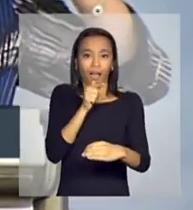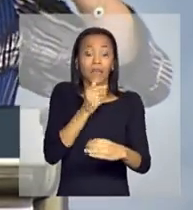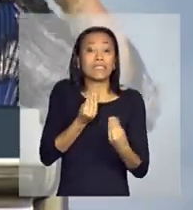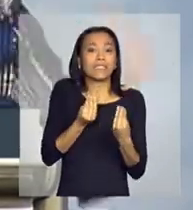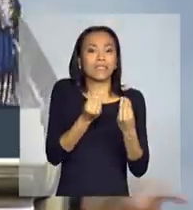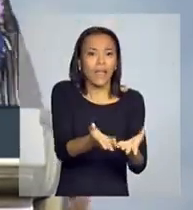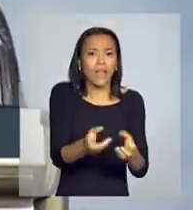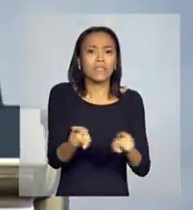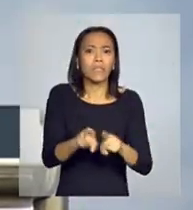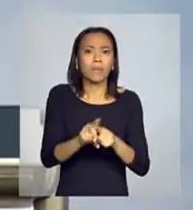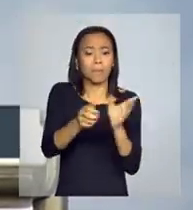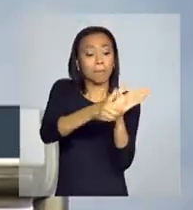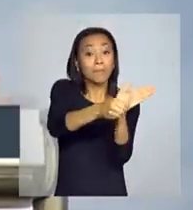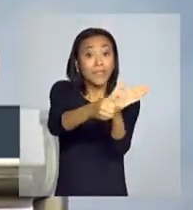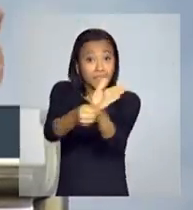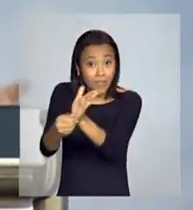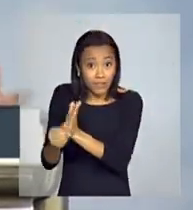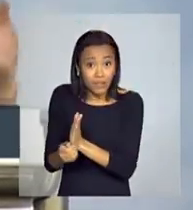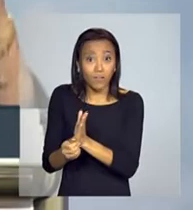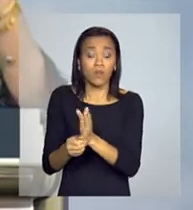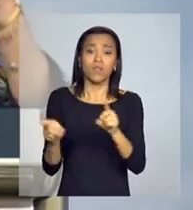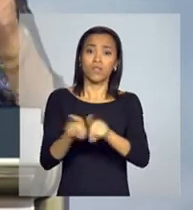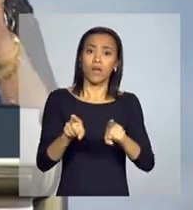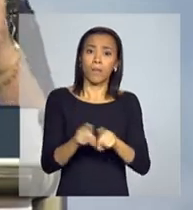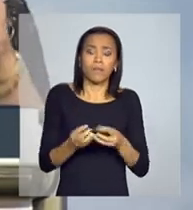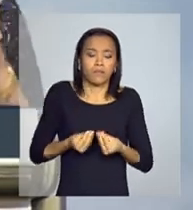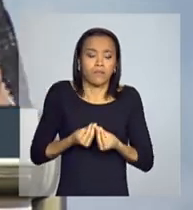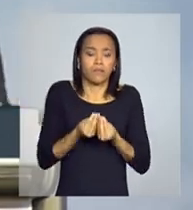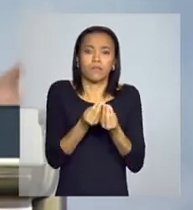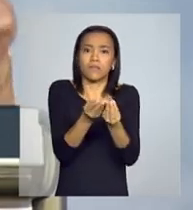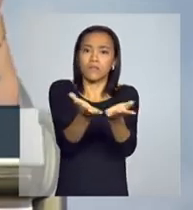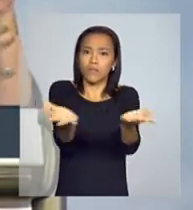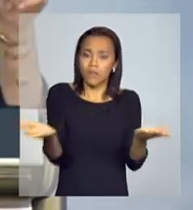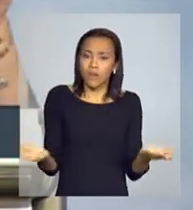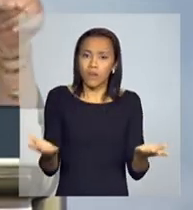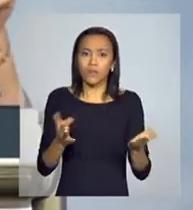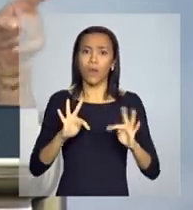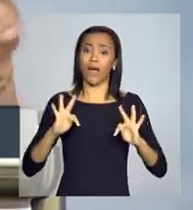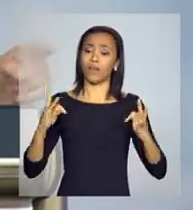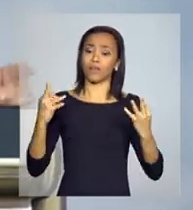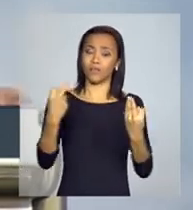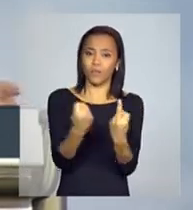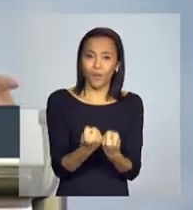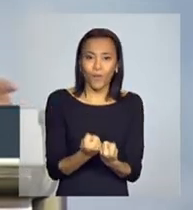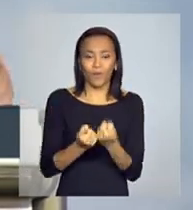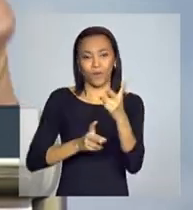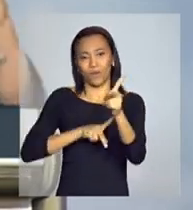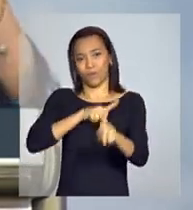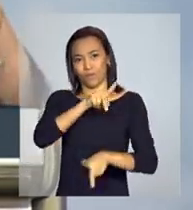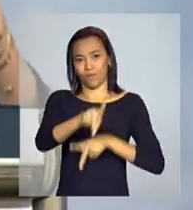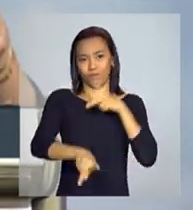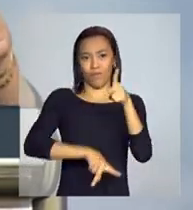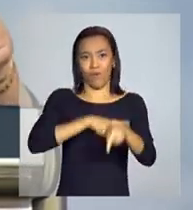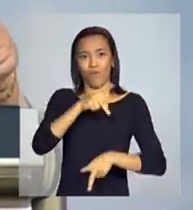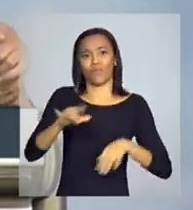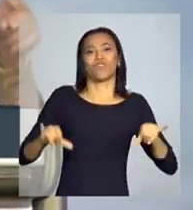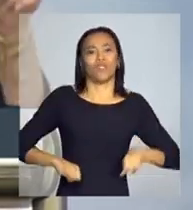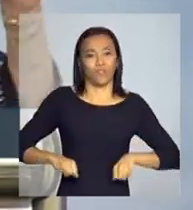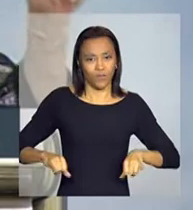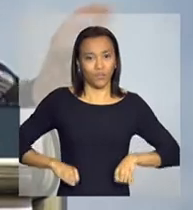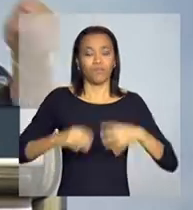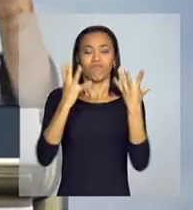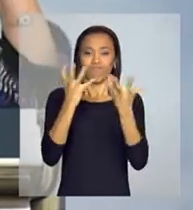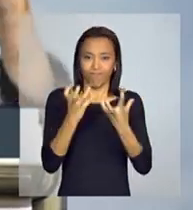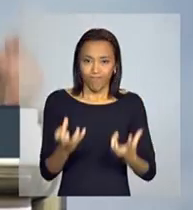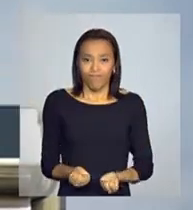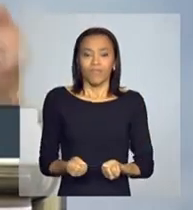milho subsidiado, colocando à disposição da população atingida pela seca, e